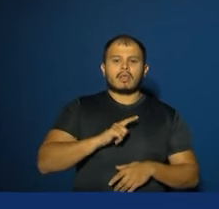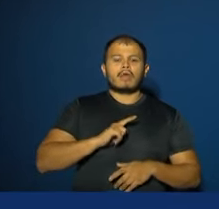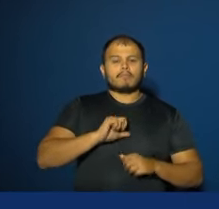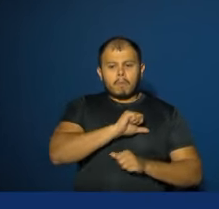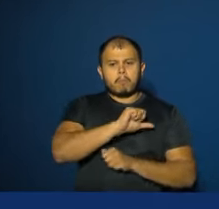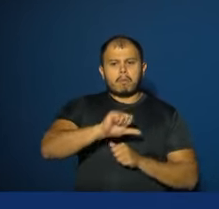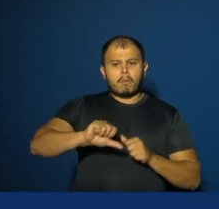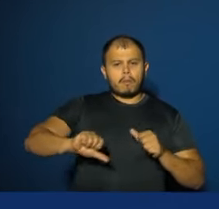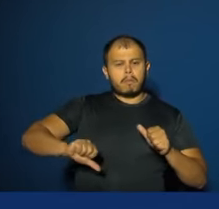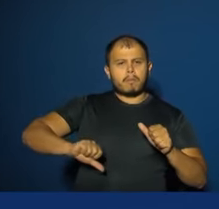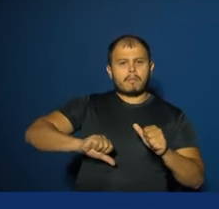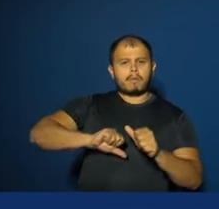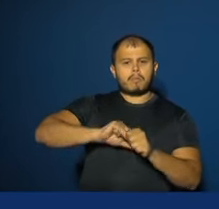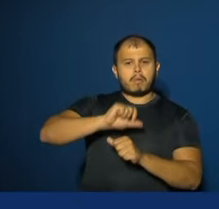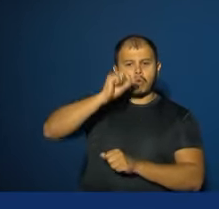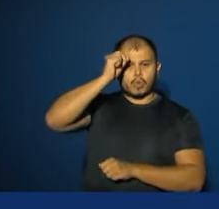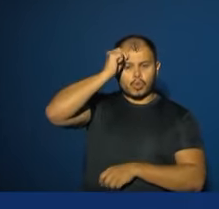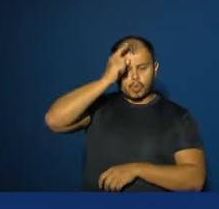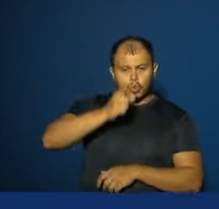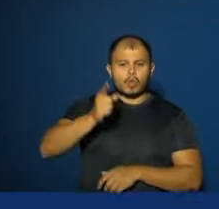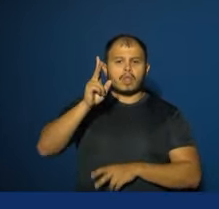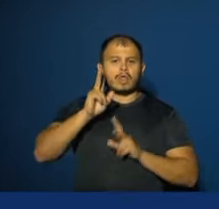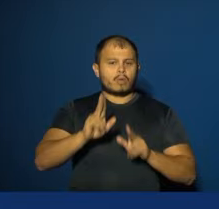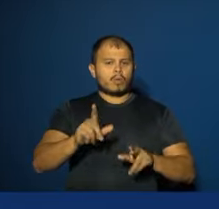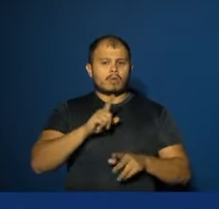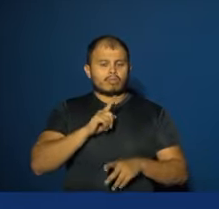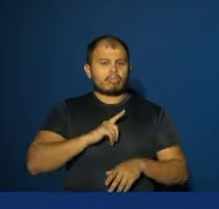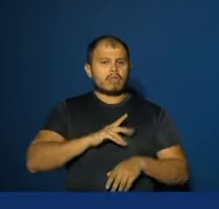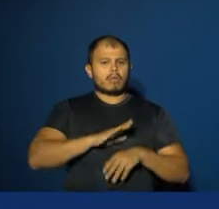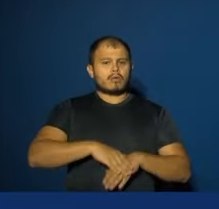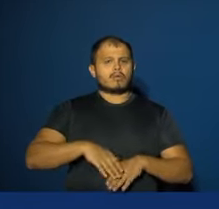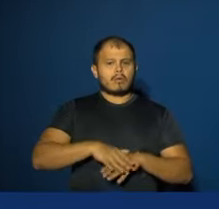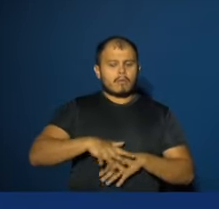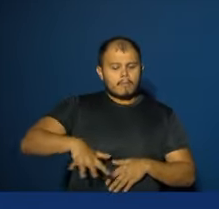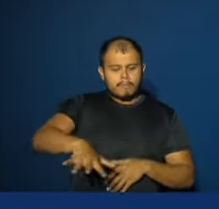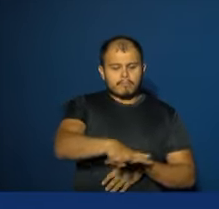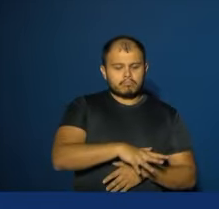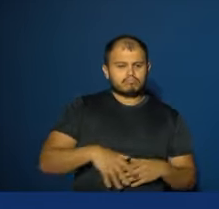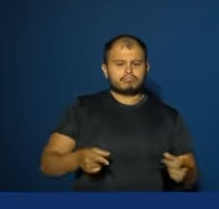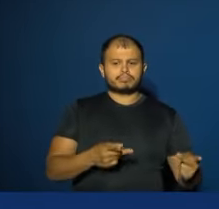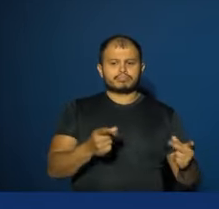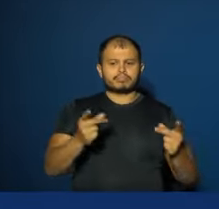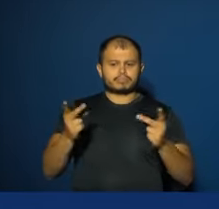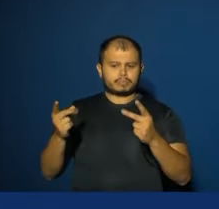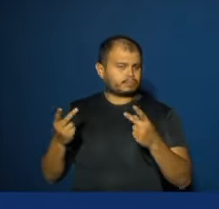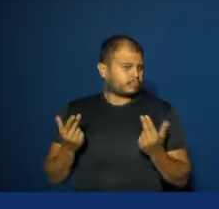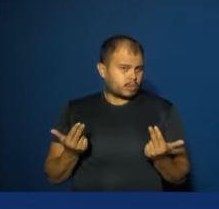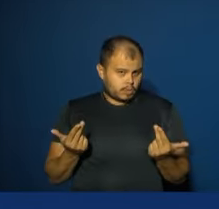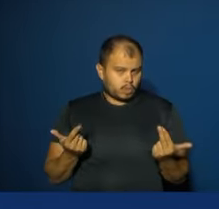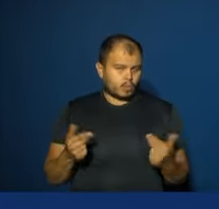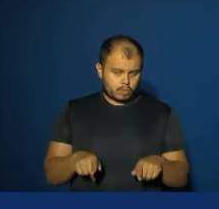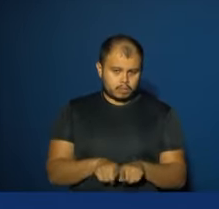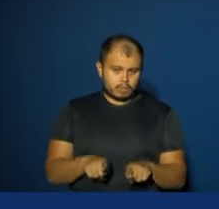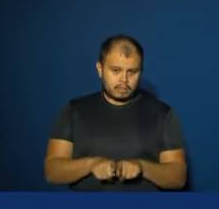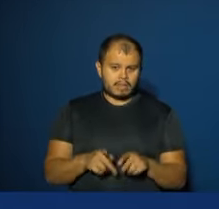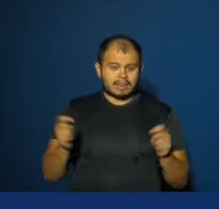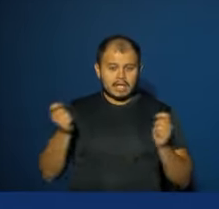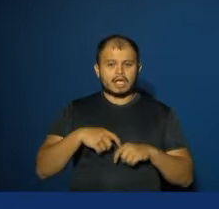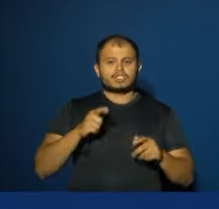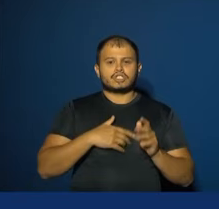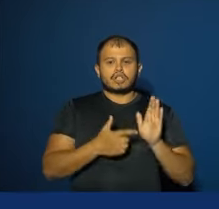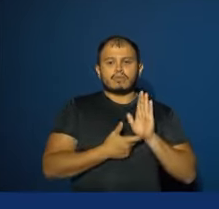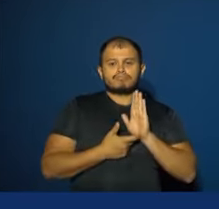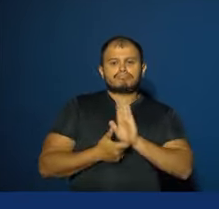mudando aqui, é de nos transformarmos como se fosse um marketplace. Tá? O marketplace é esse que a gente pode ofertar